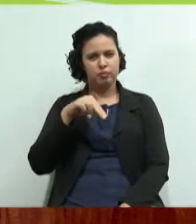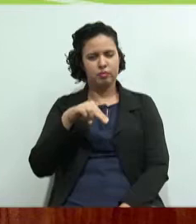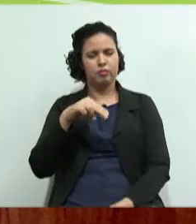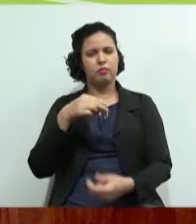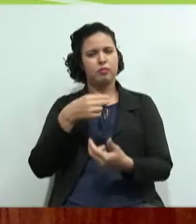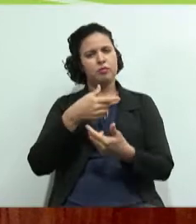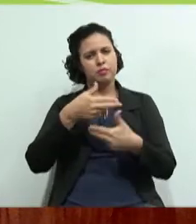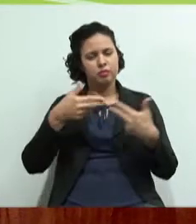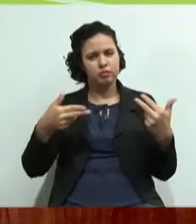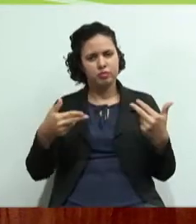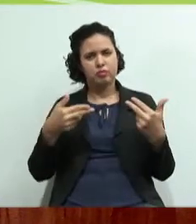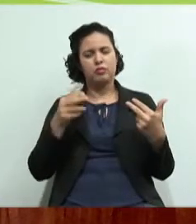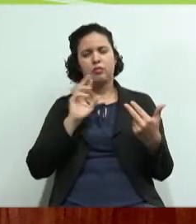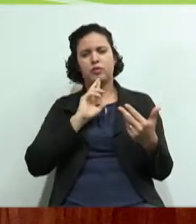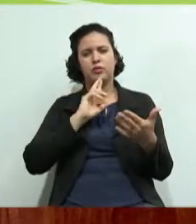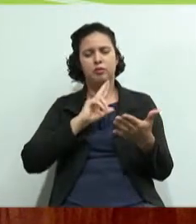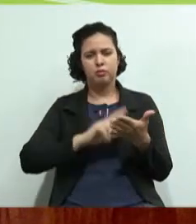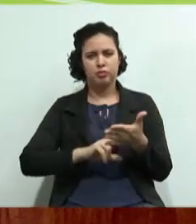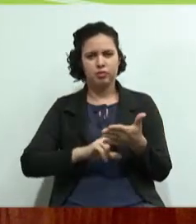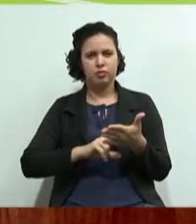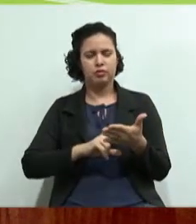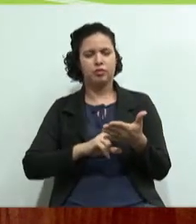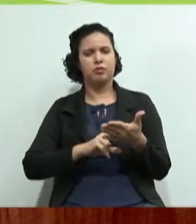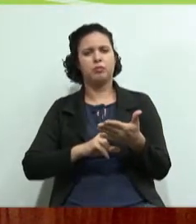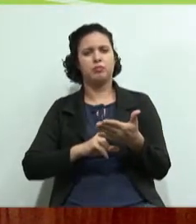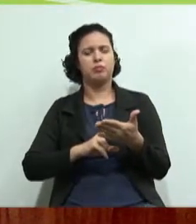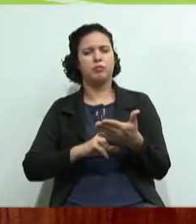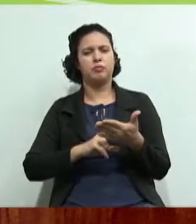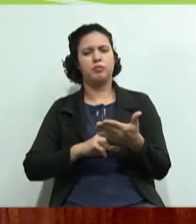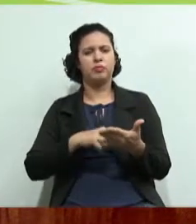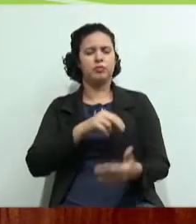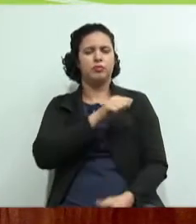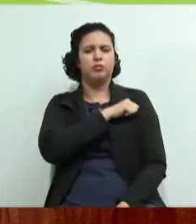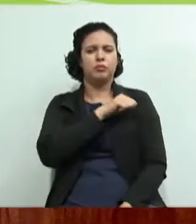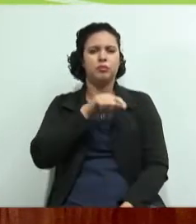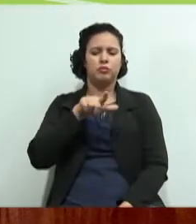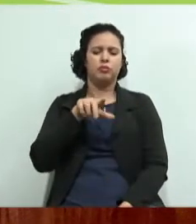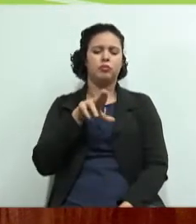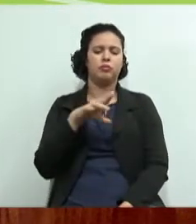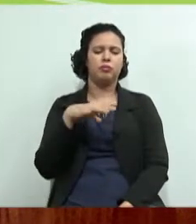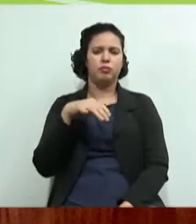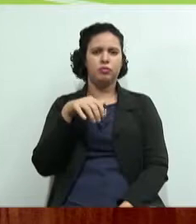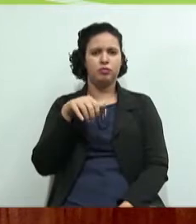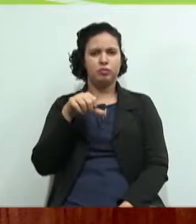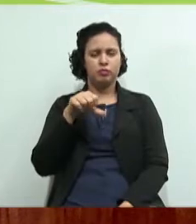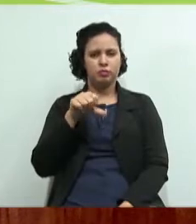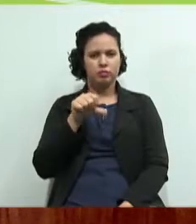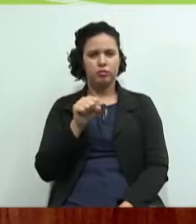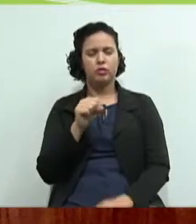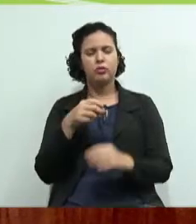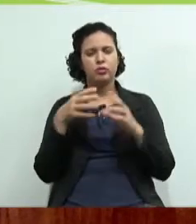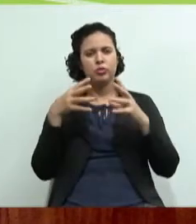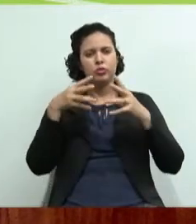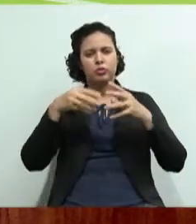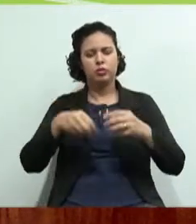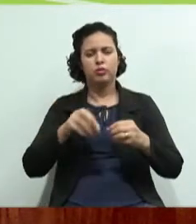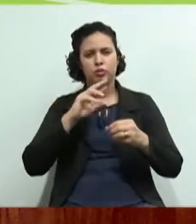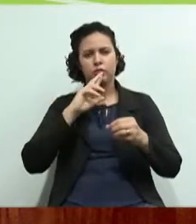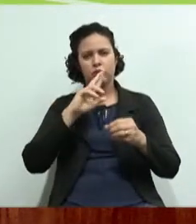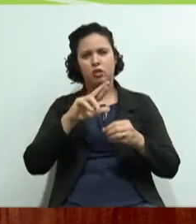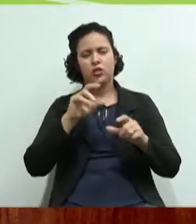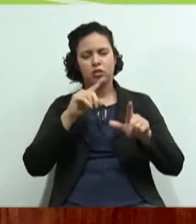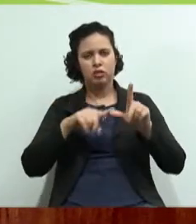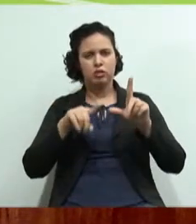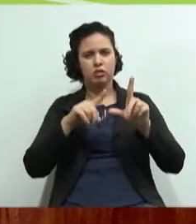a resposta do aluno Lucas, de Chupinguaia. E todos foram unânimes, marcaram a letra A,